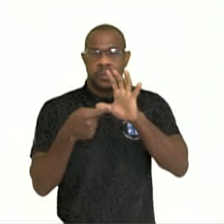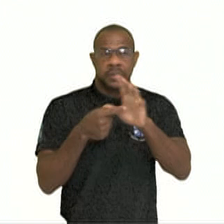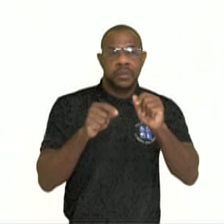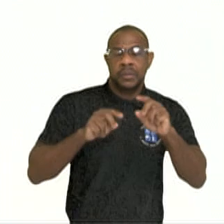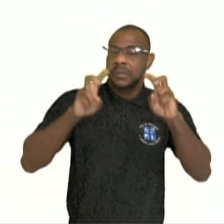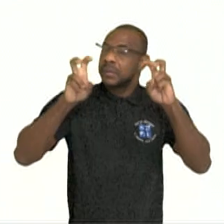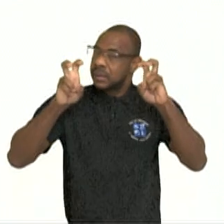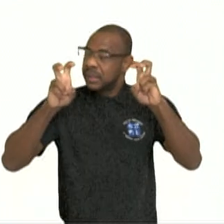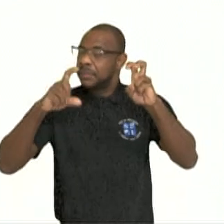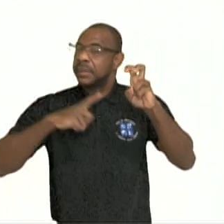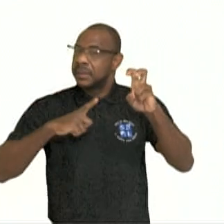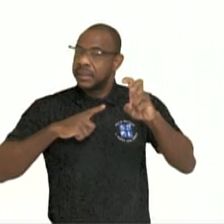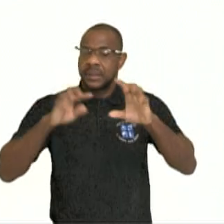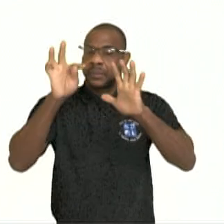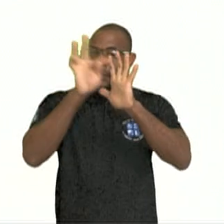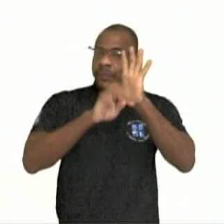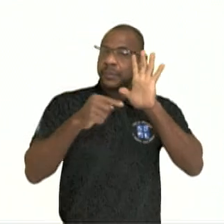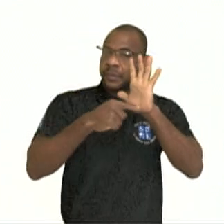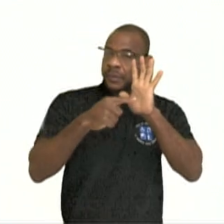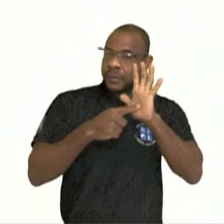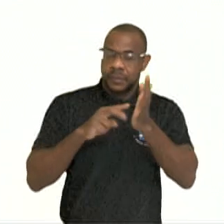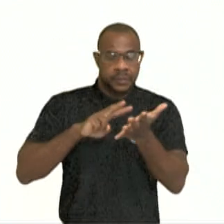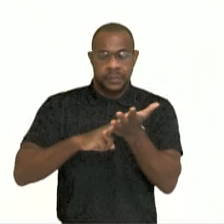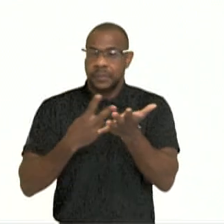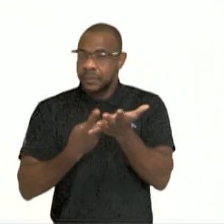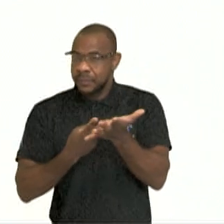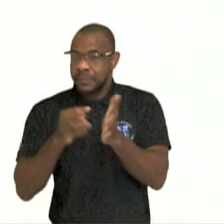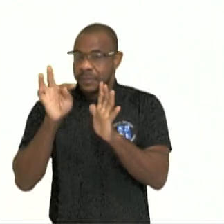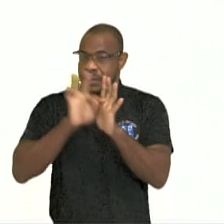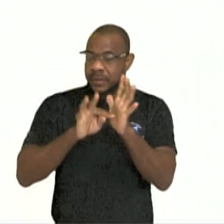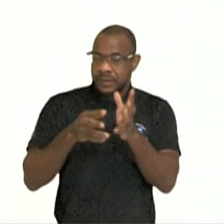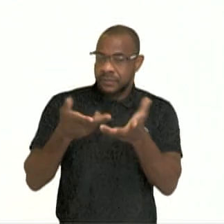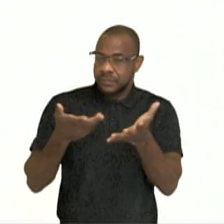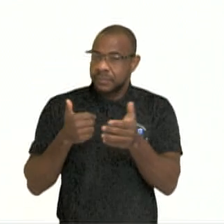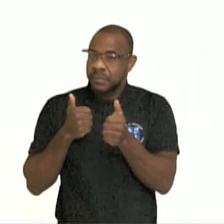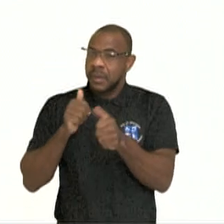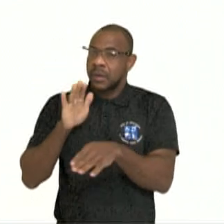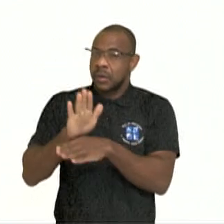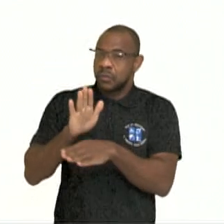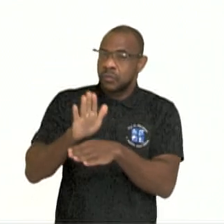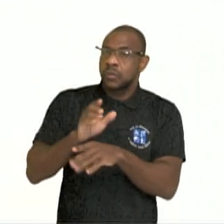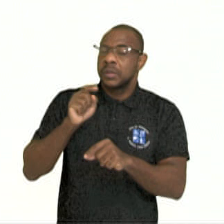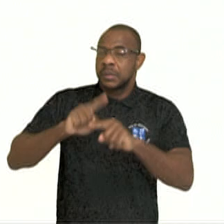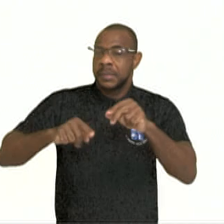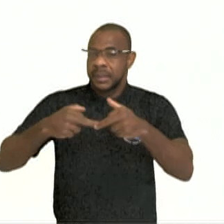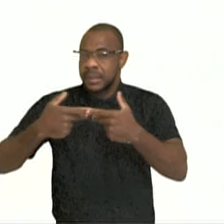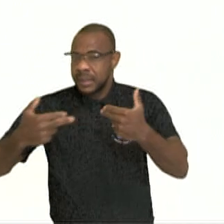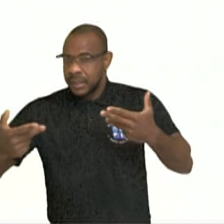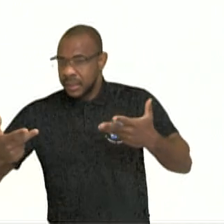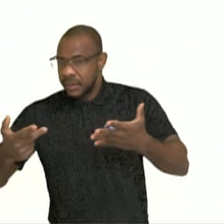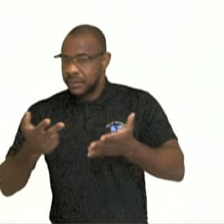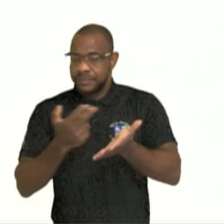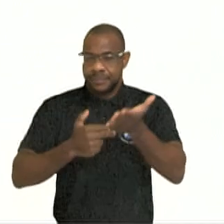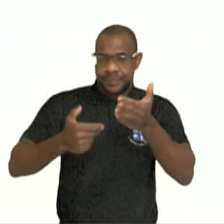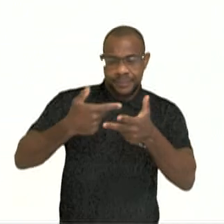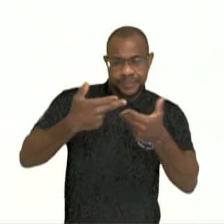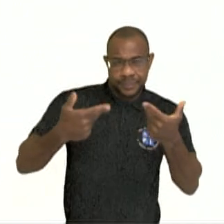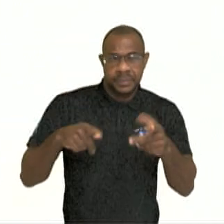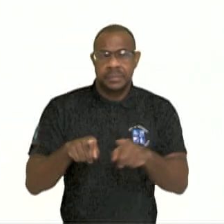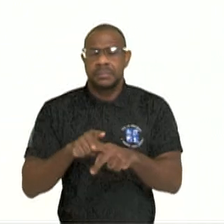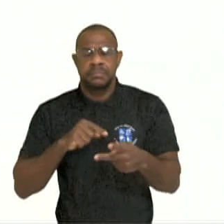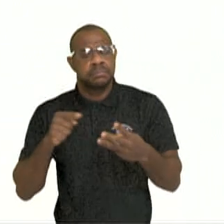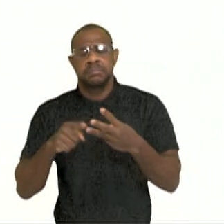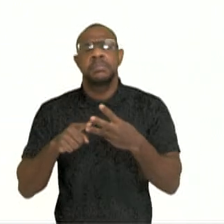tema presente no texto, interpretar texto com auxílio de material gráfico, identificar qual é a finalidade